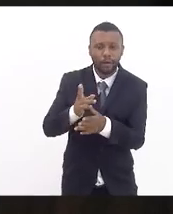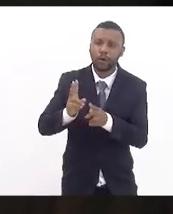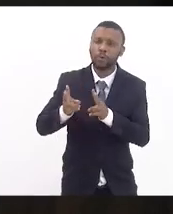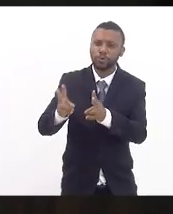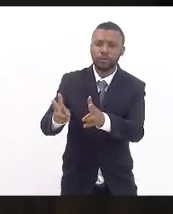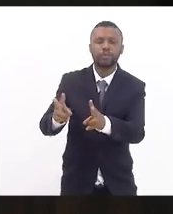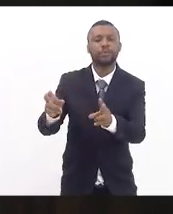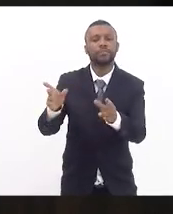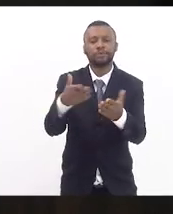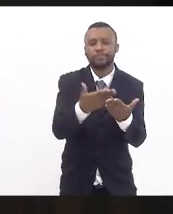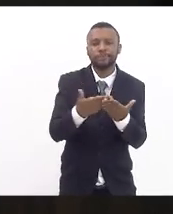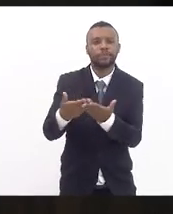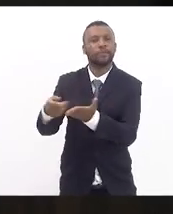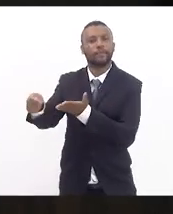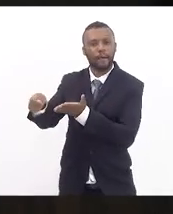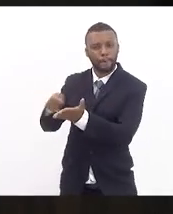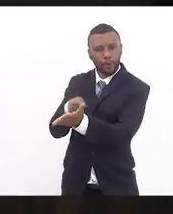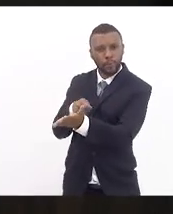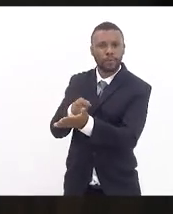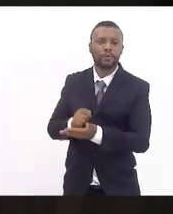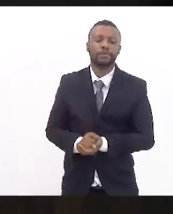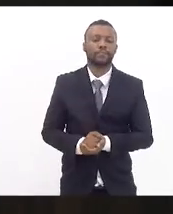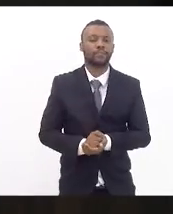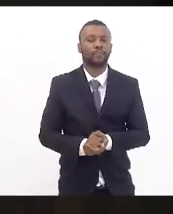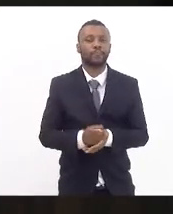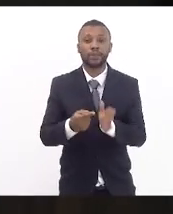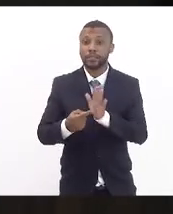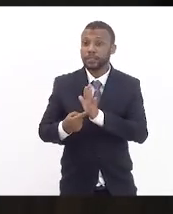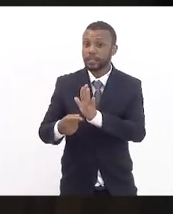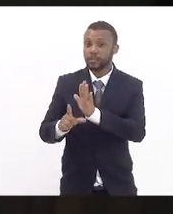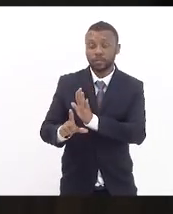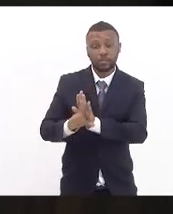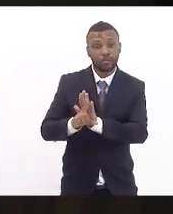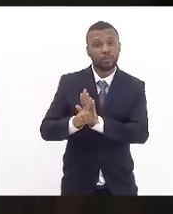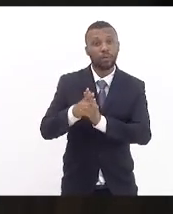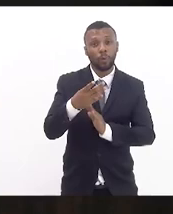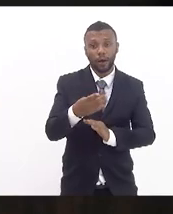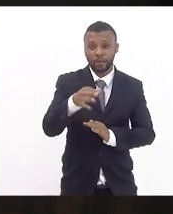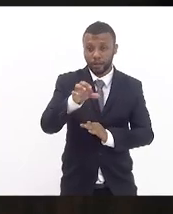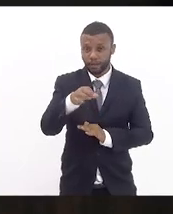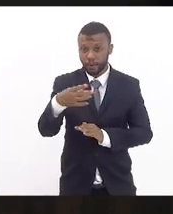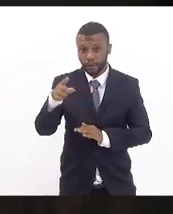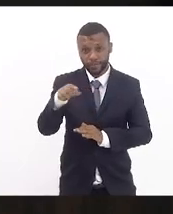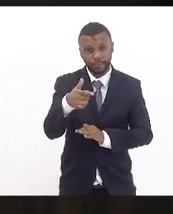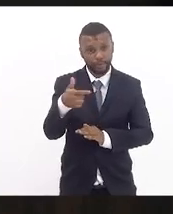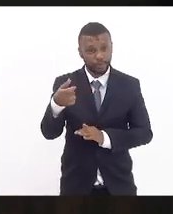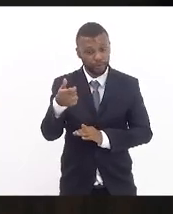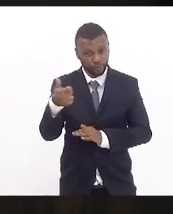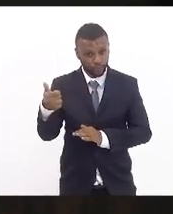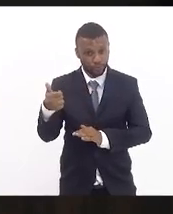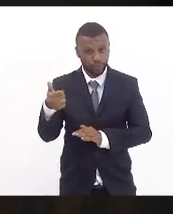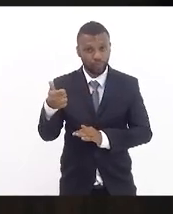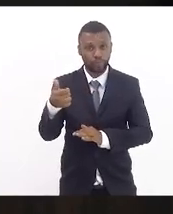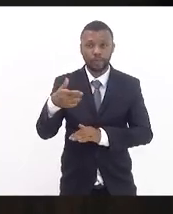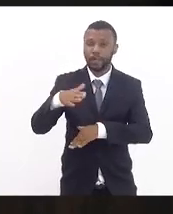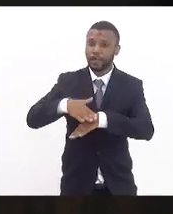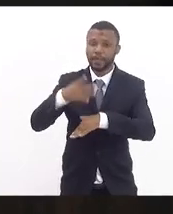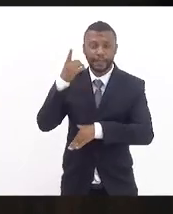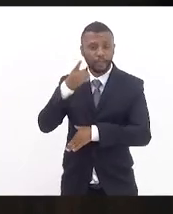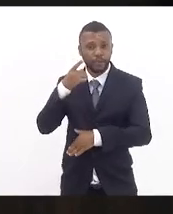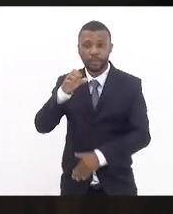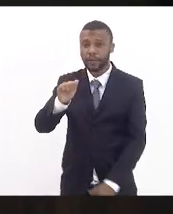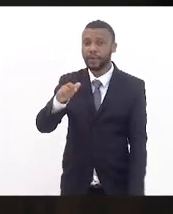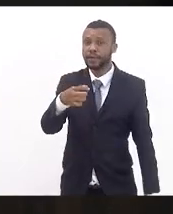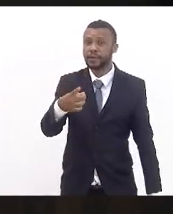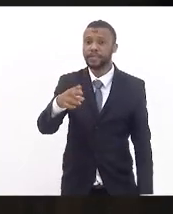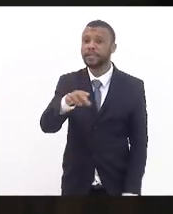vai à promulgação. Indicação Legislativa número 494 de 21, de autoria do deputado Alexandre Knoploch, que institui no âmbito do Estado